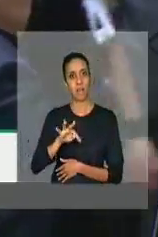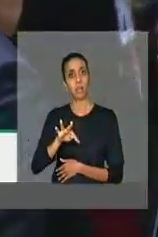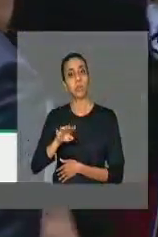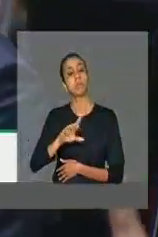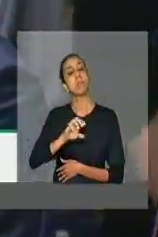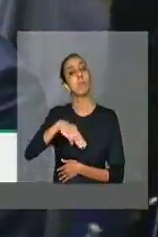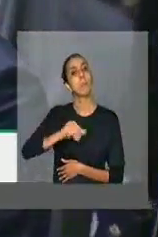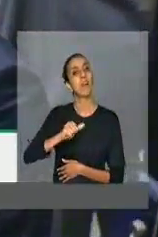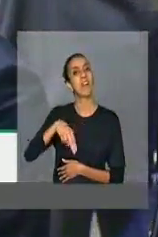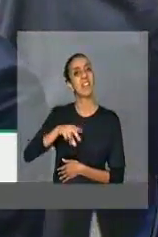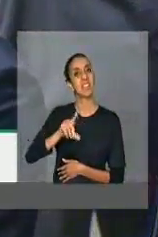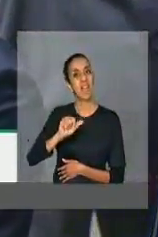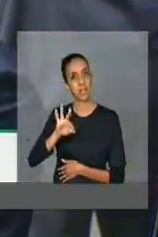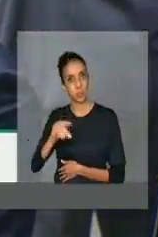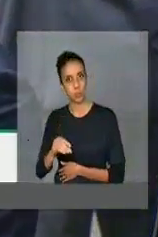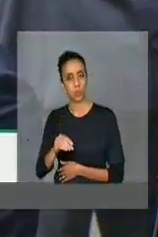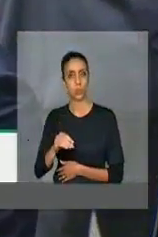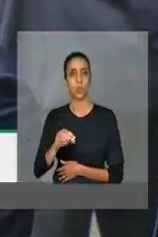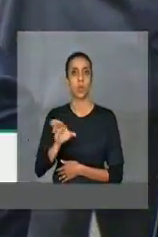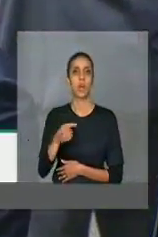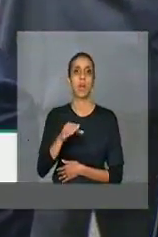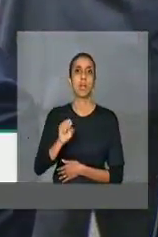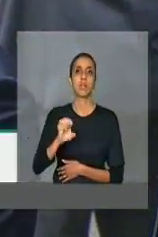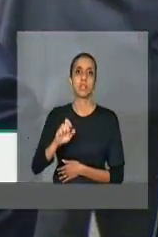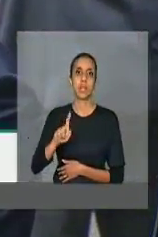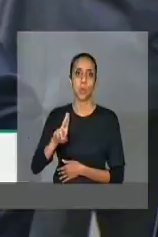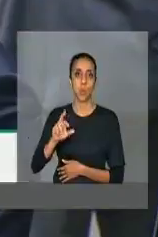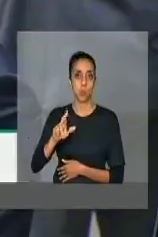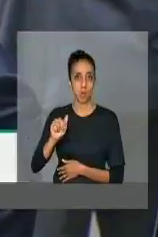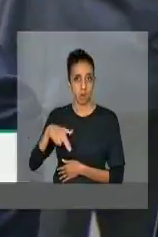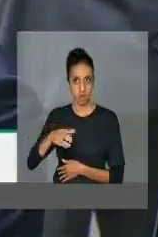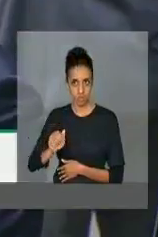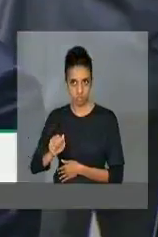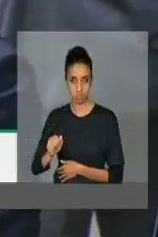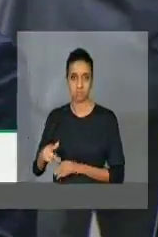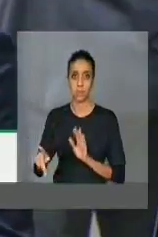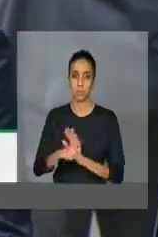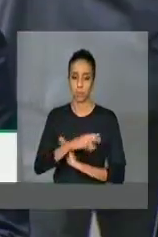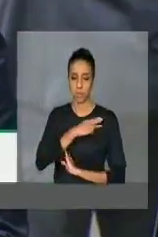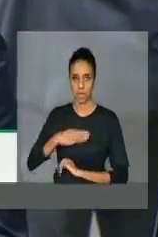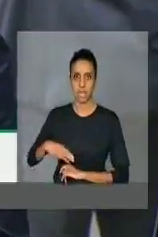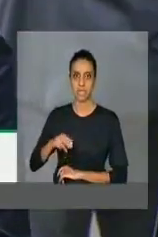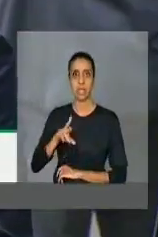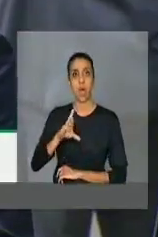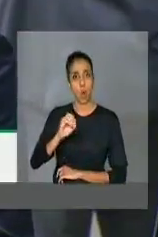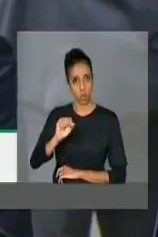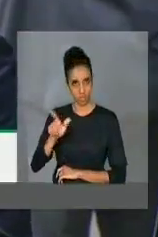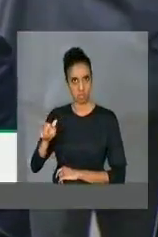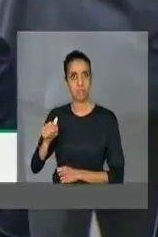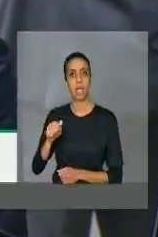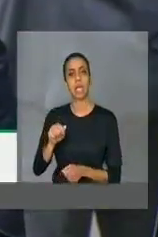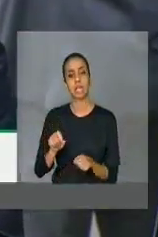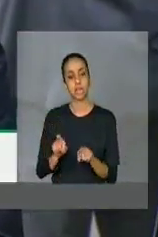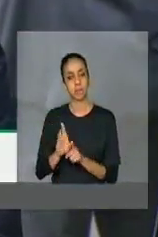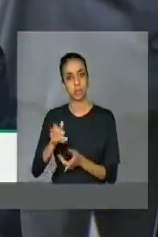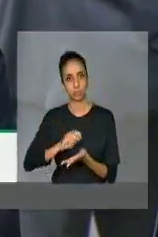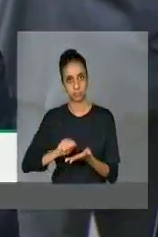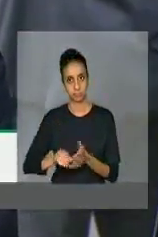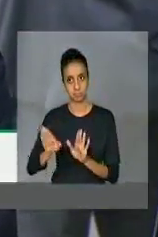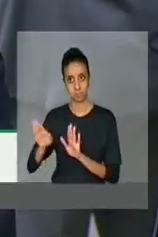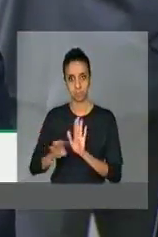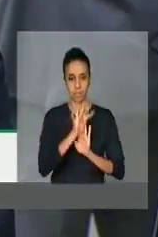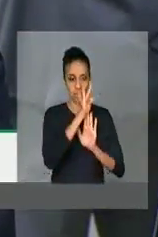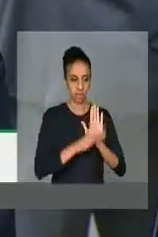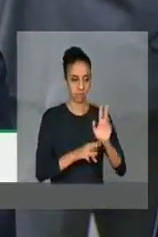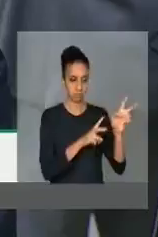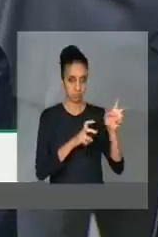Federal, que tem já o despacho, o pedido de liminar para a ministra Rosa Weber, é o seguinte: admitida, o